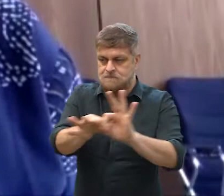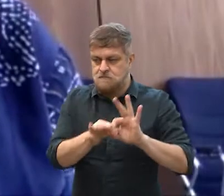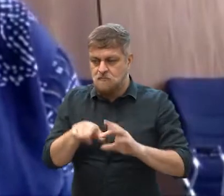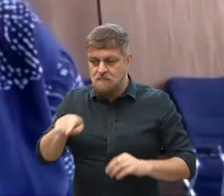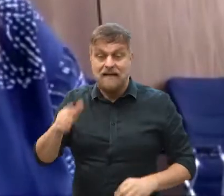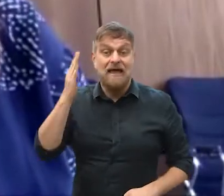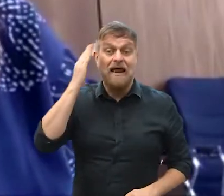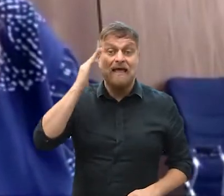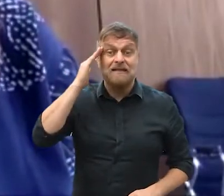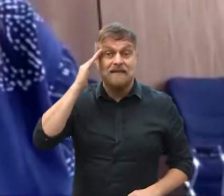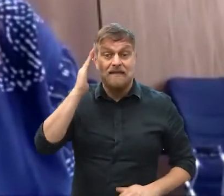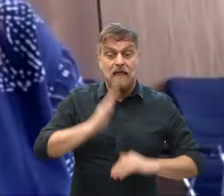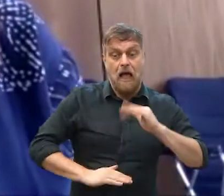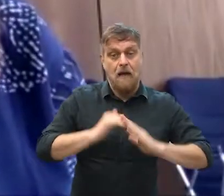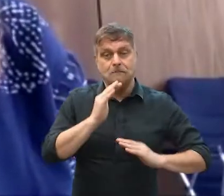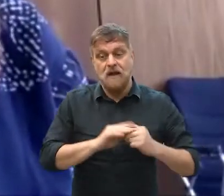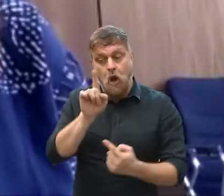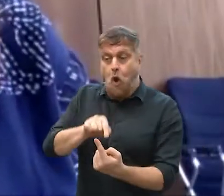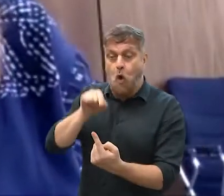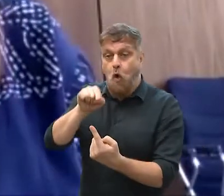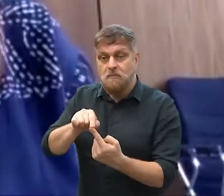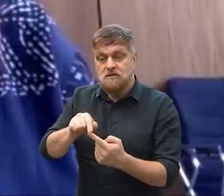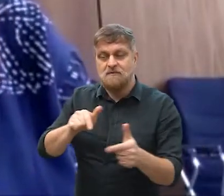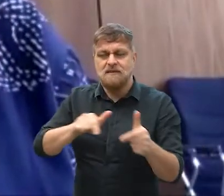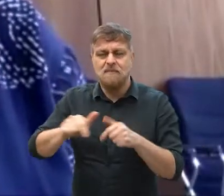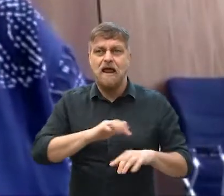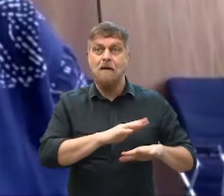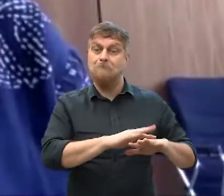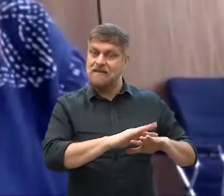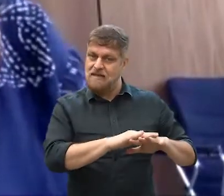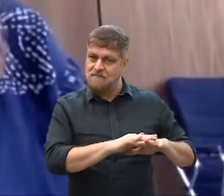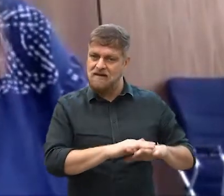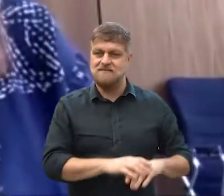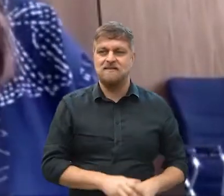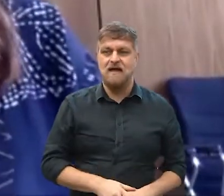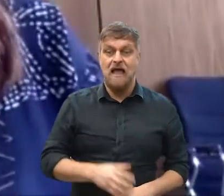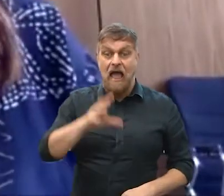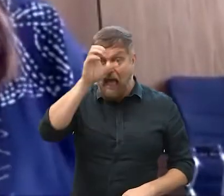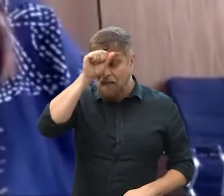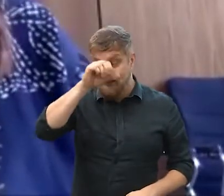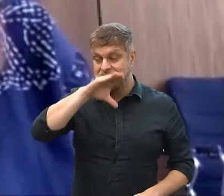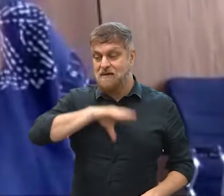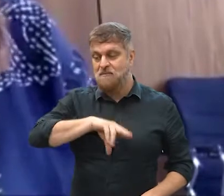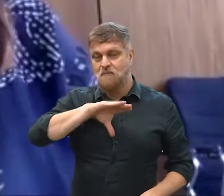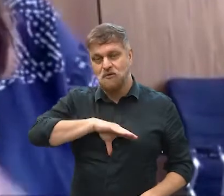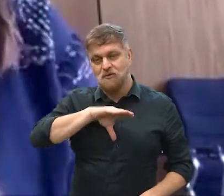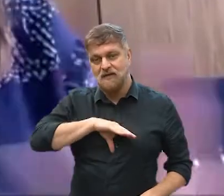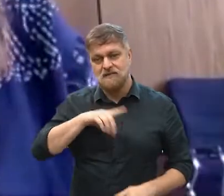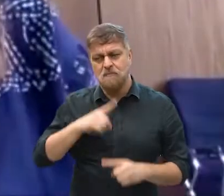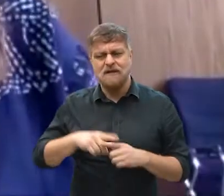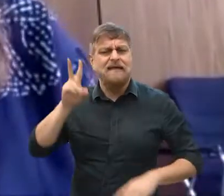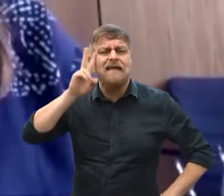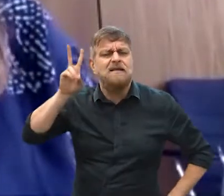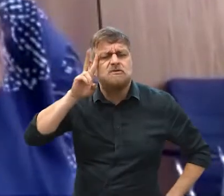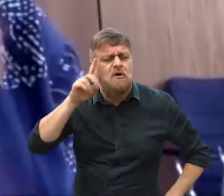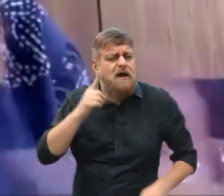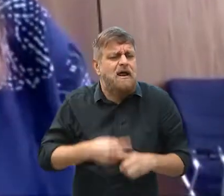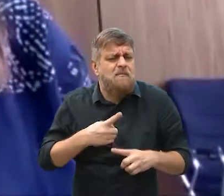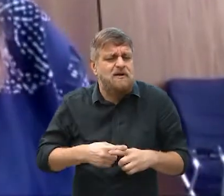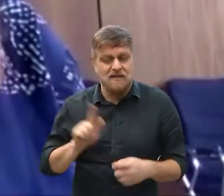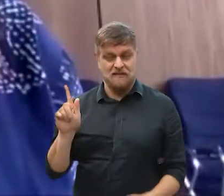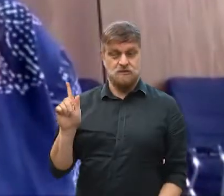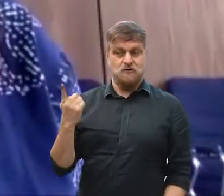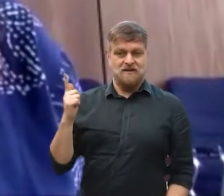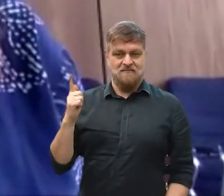eles pudessem entender na prática qual era o sentido de trabalhar matemática, qual era o sentido de trabalhar português, por que trabalhar história, por que